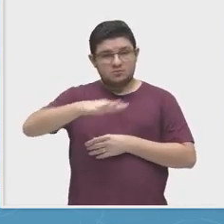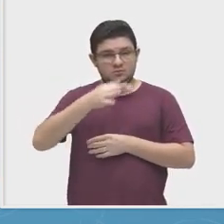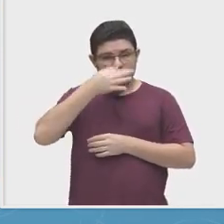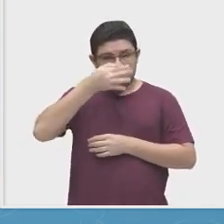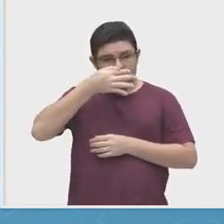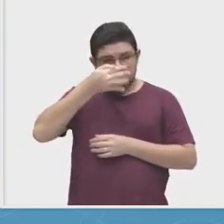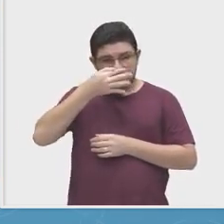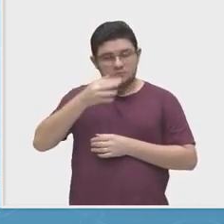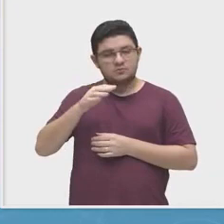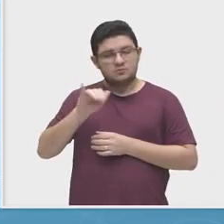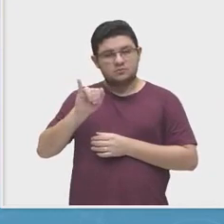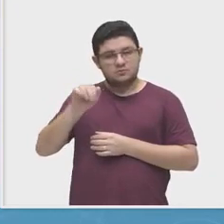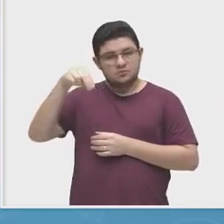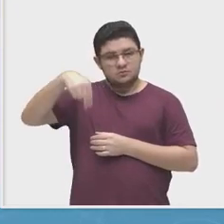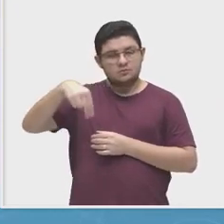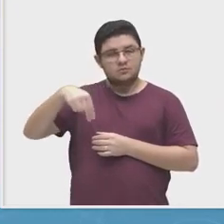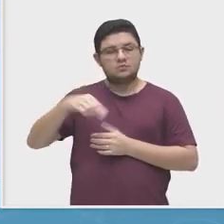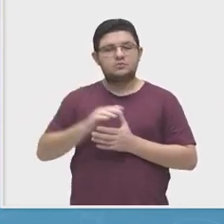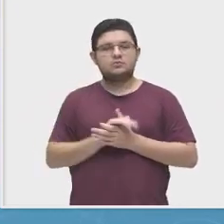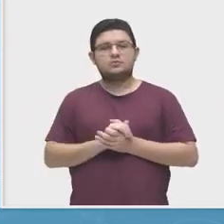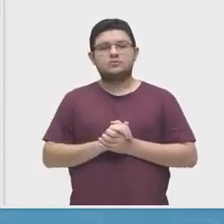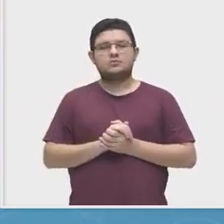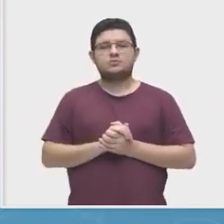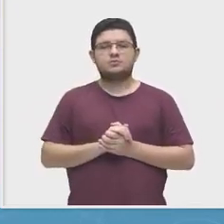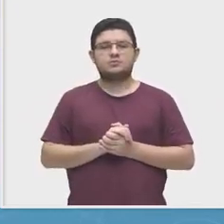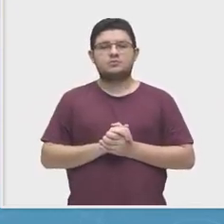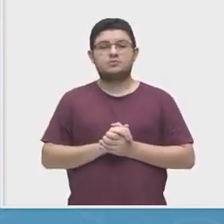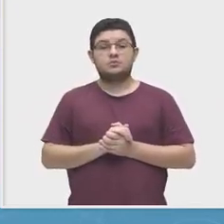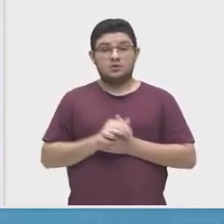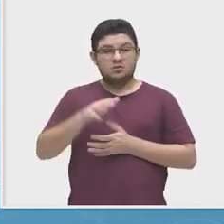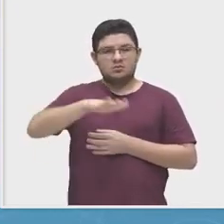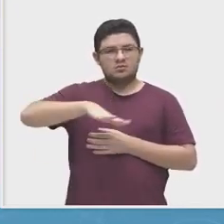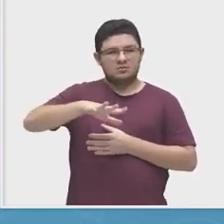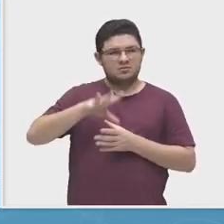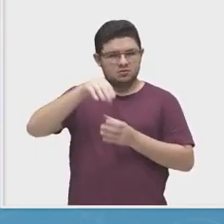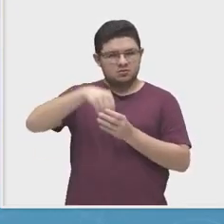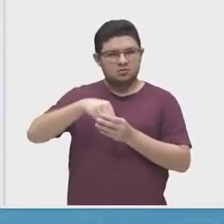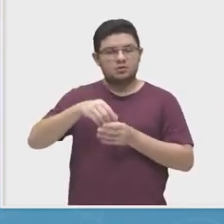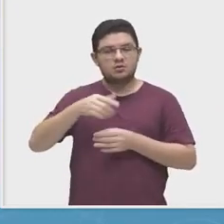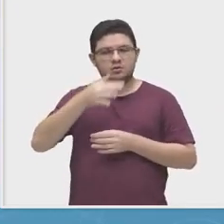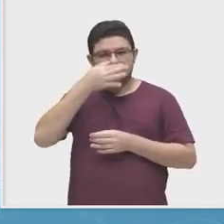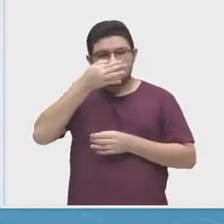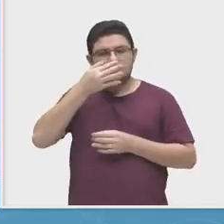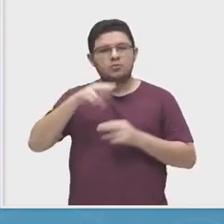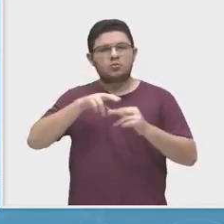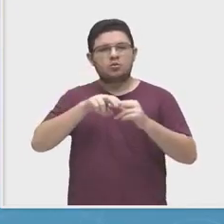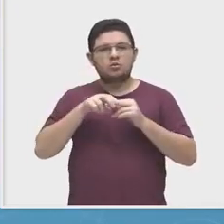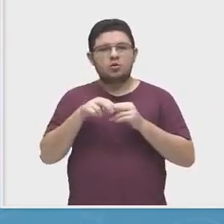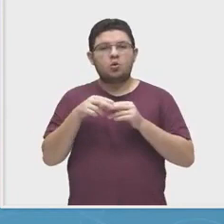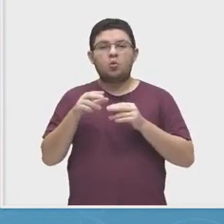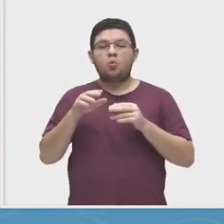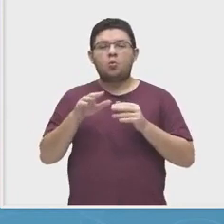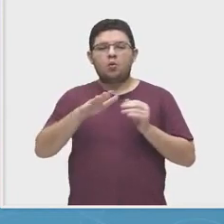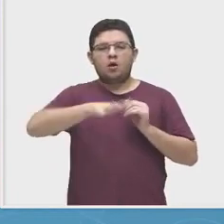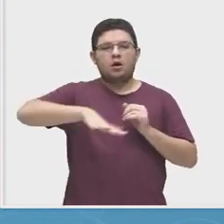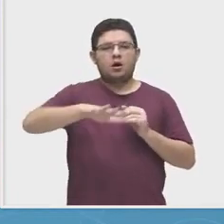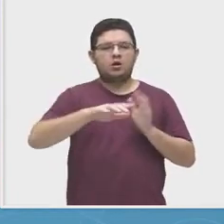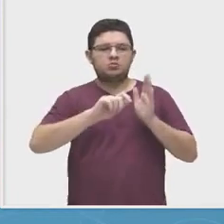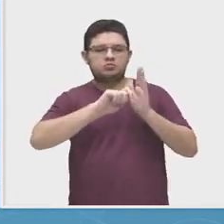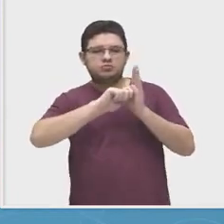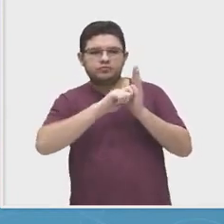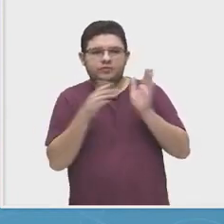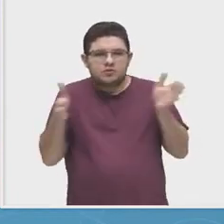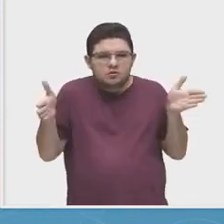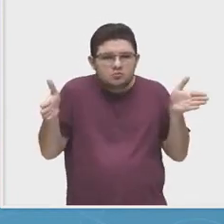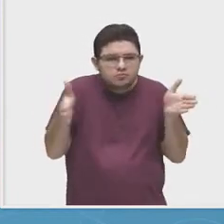jardim? Porque é um local fechado, né? We had dinner. Nós jantamos at a